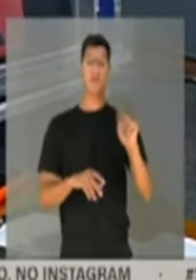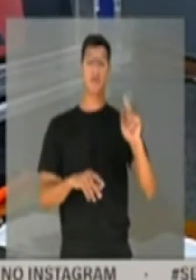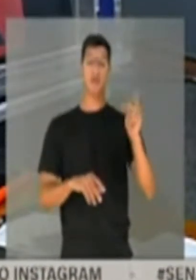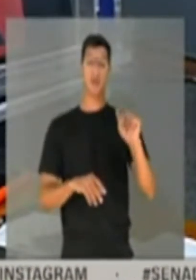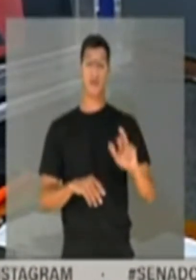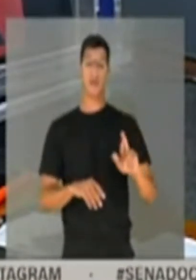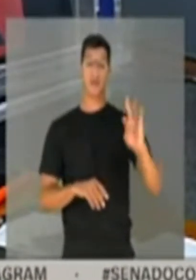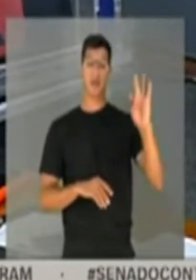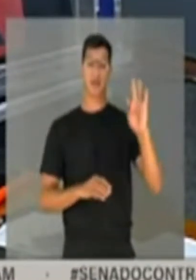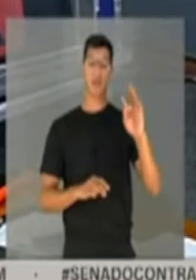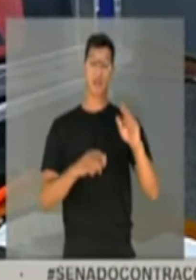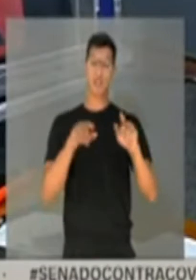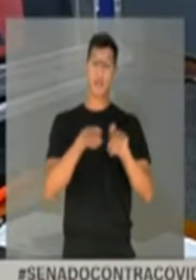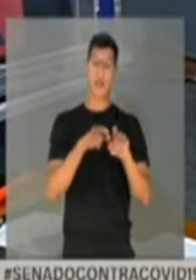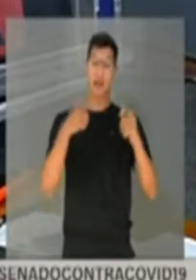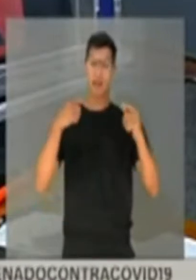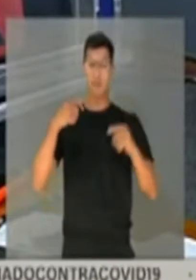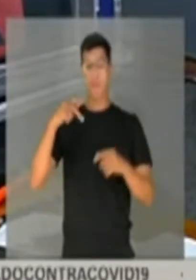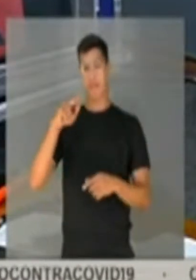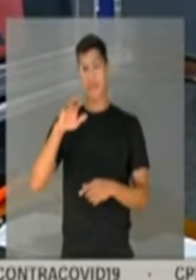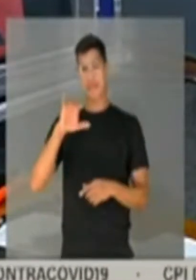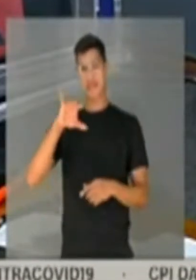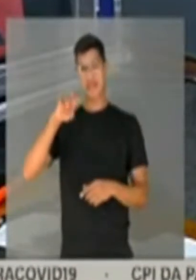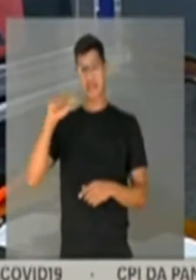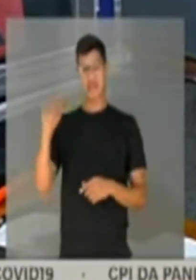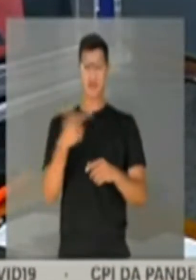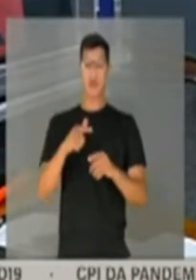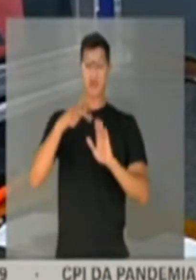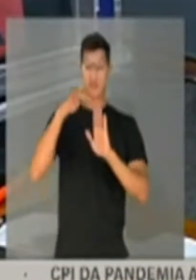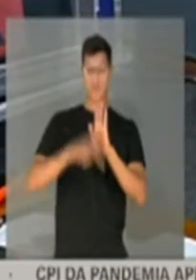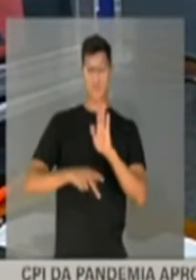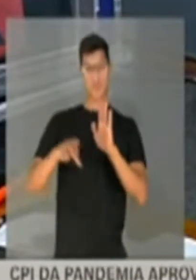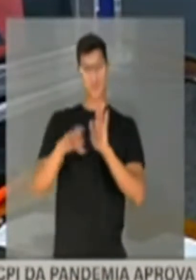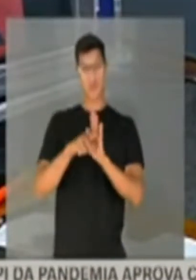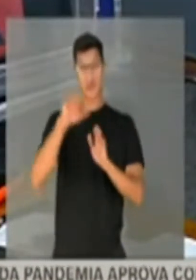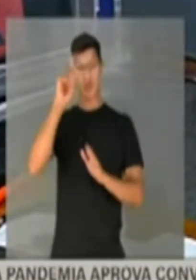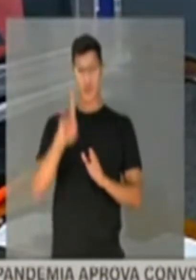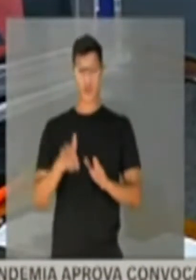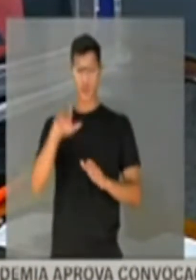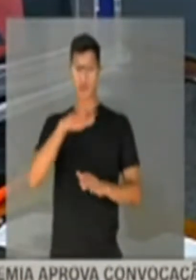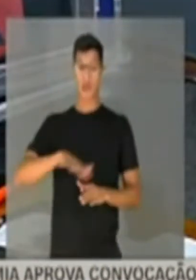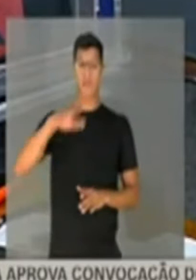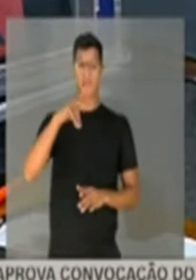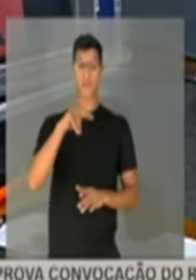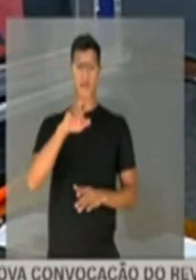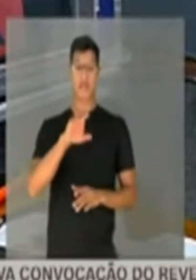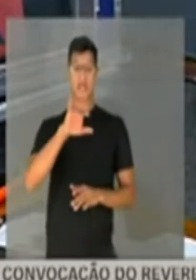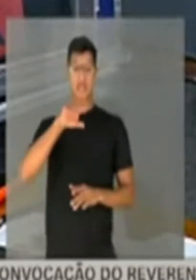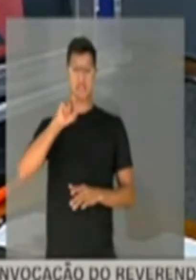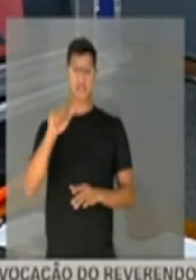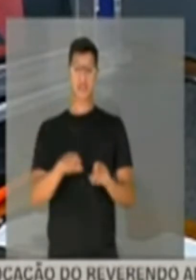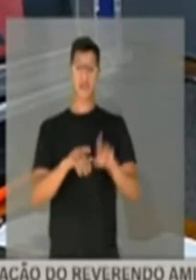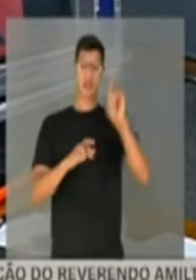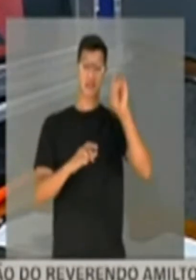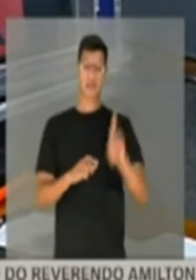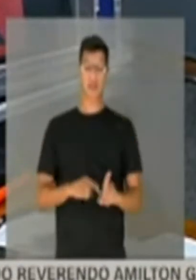e a Precisa Medicamentos, não tínhamos a procuração da Bharat para os diretores da Precisa e a